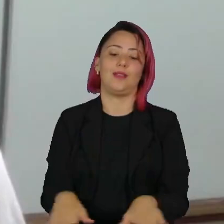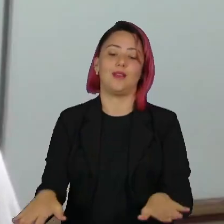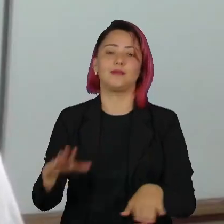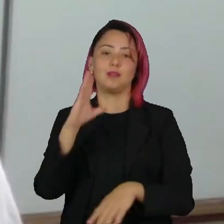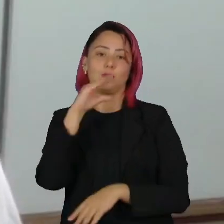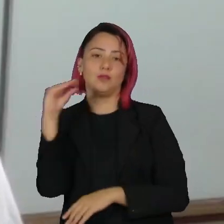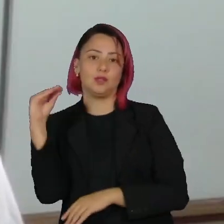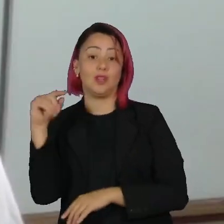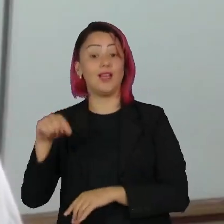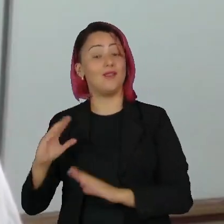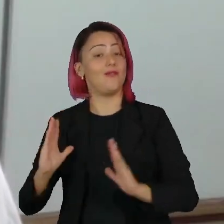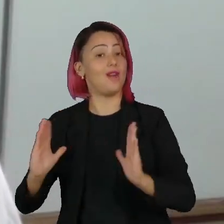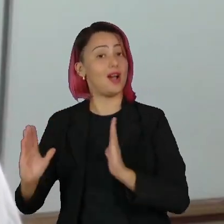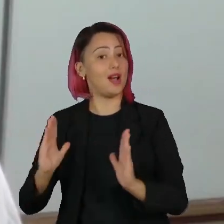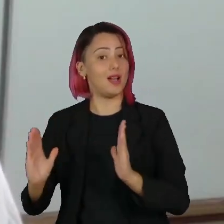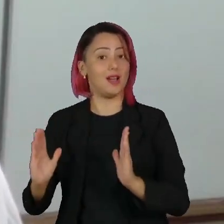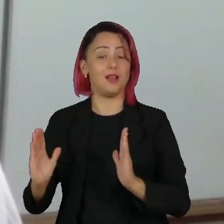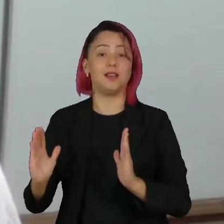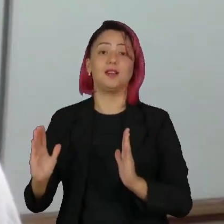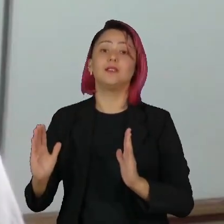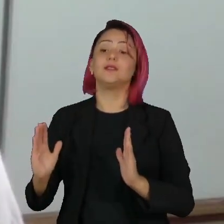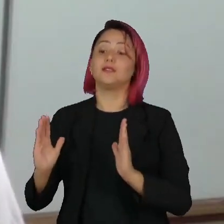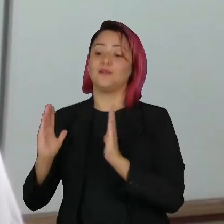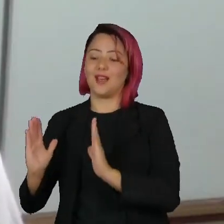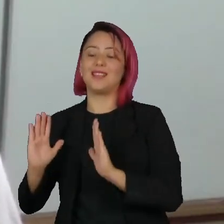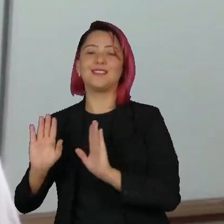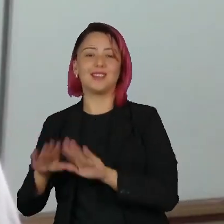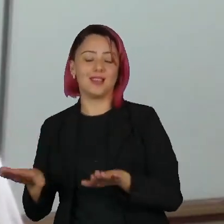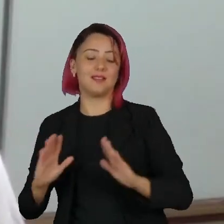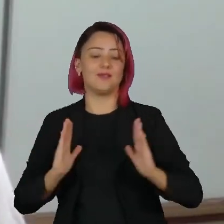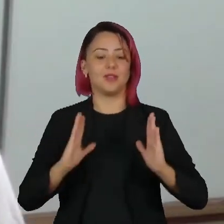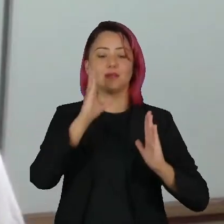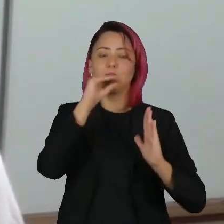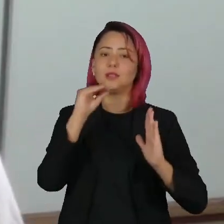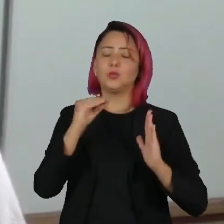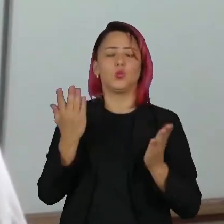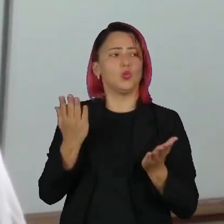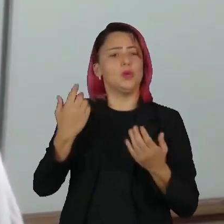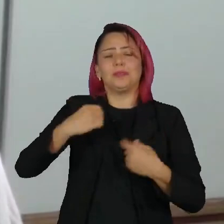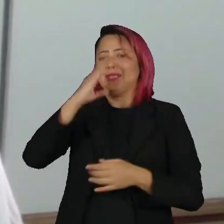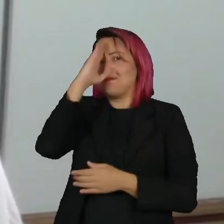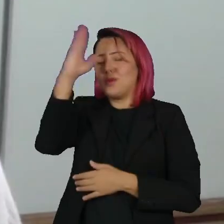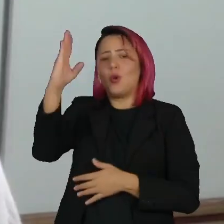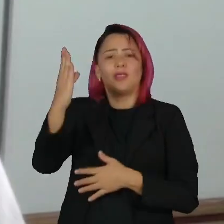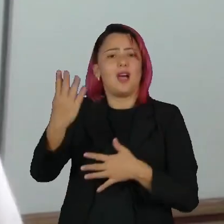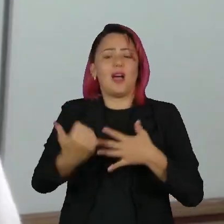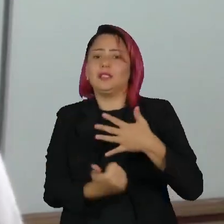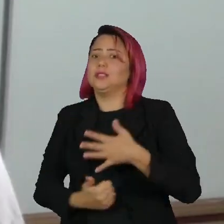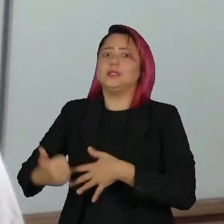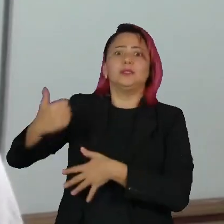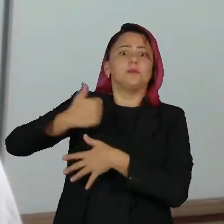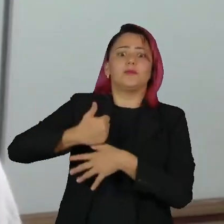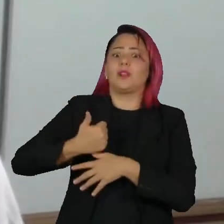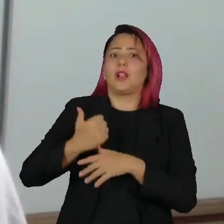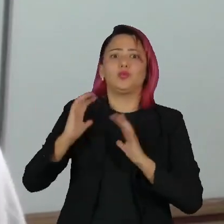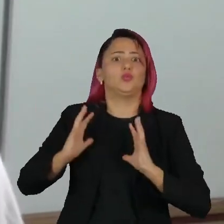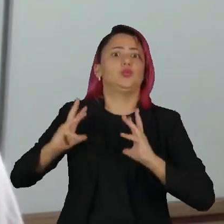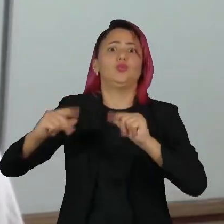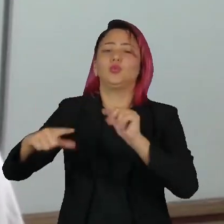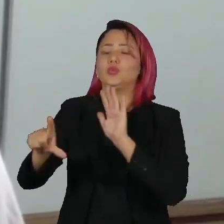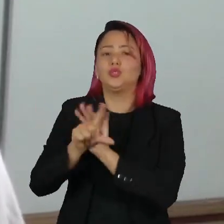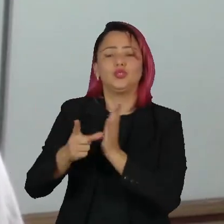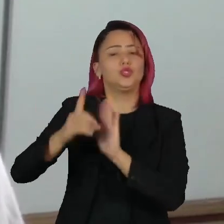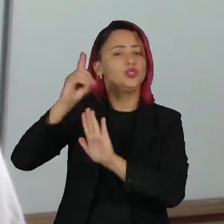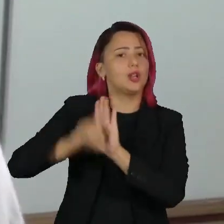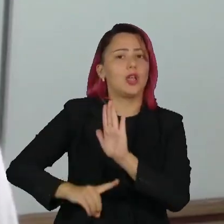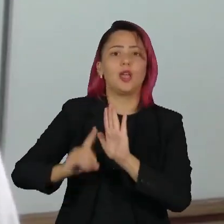infância e a adolescência, elas são prioridade absoluta, né, no Estatuto da Criança e na